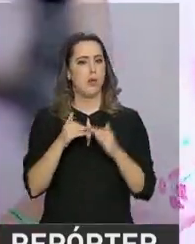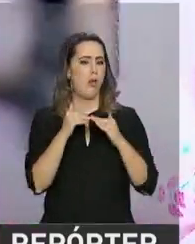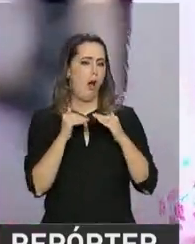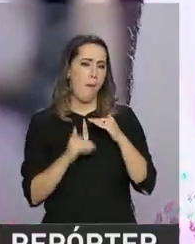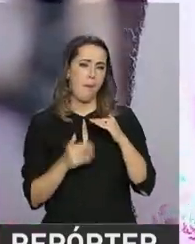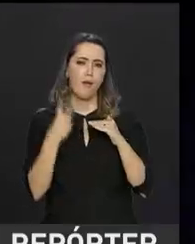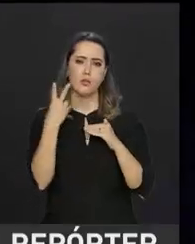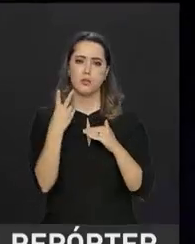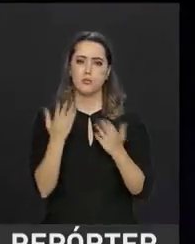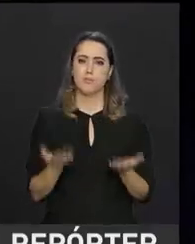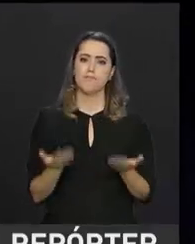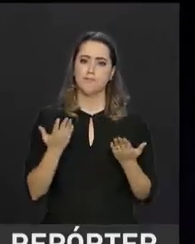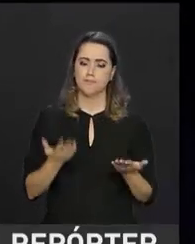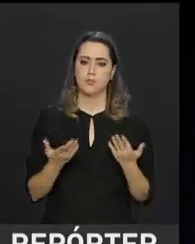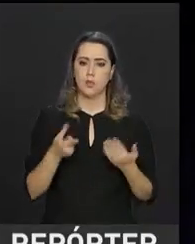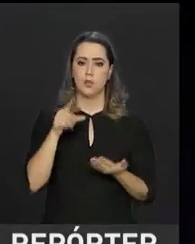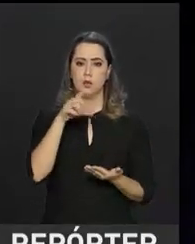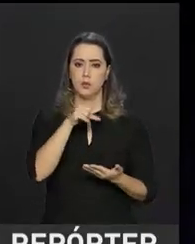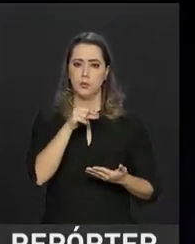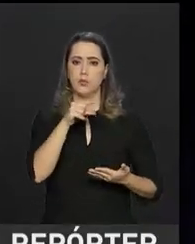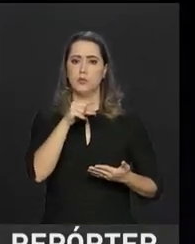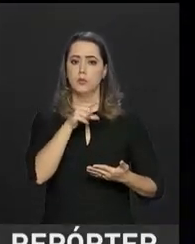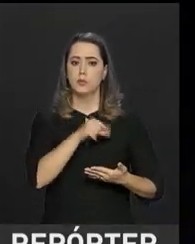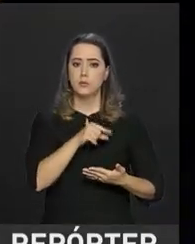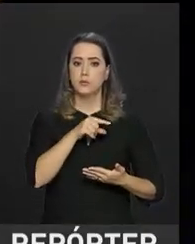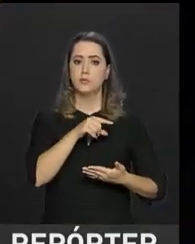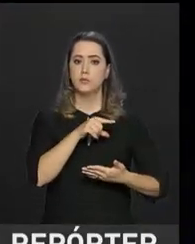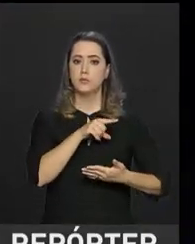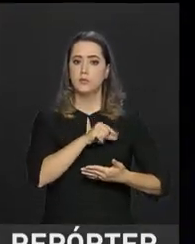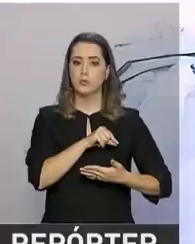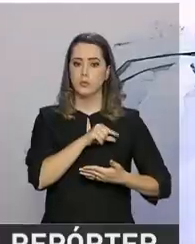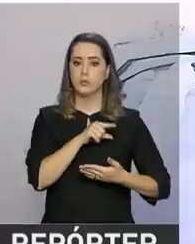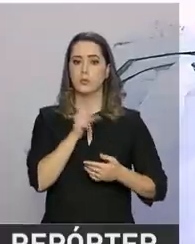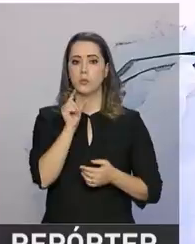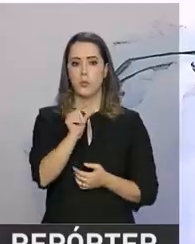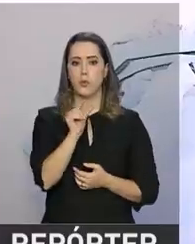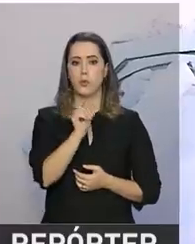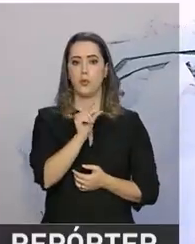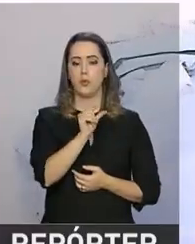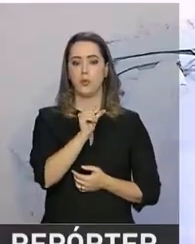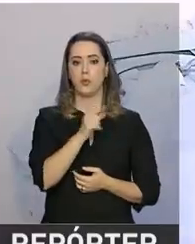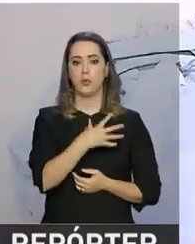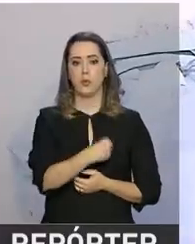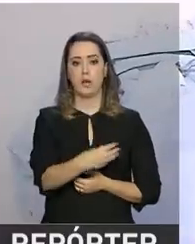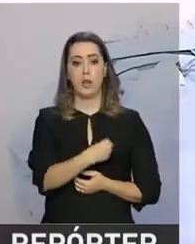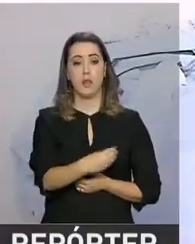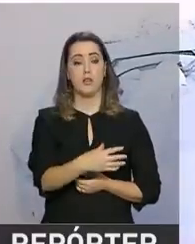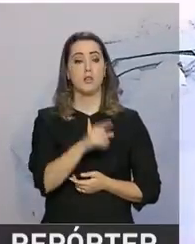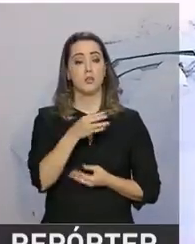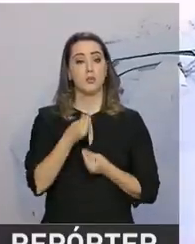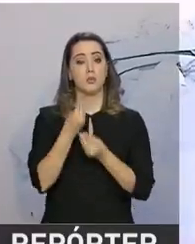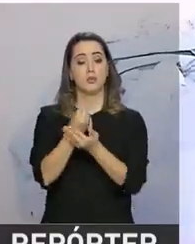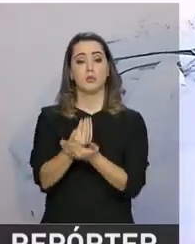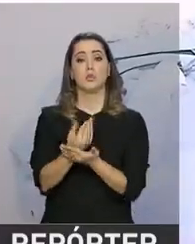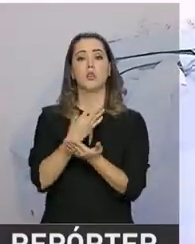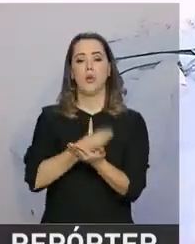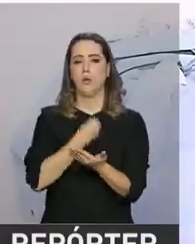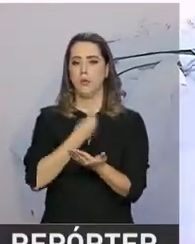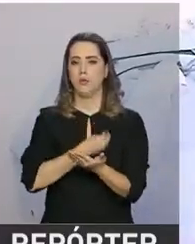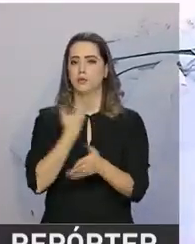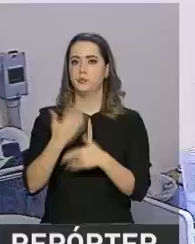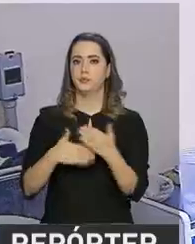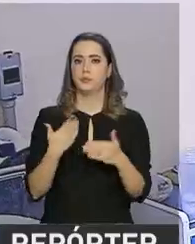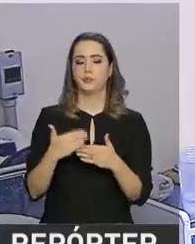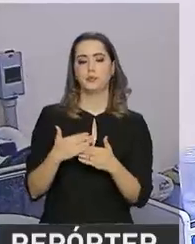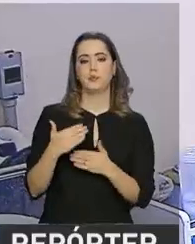2 quilos e se alimenta assim, aos pouquinhos, com uma seringa. Foi o leite do banco que garantiu a sobrevivência da